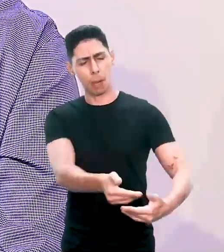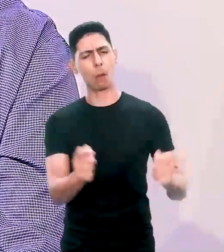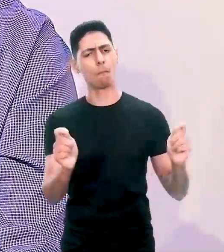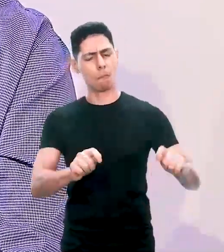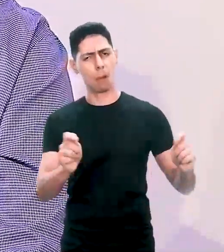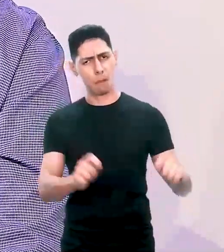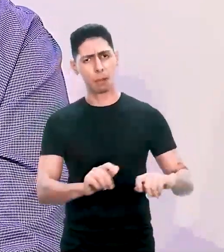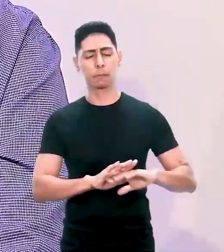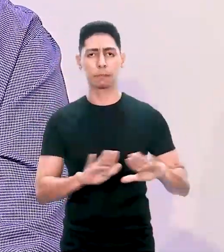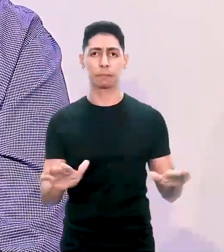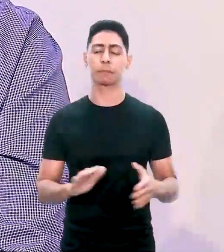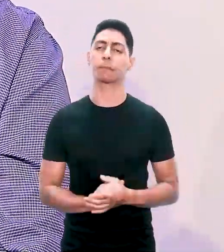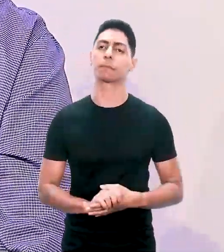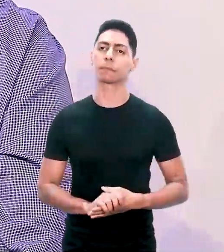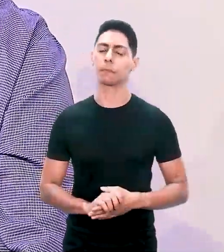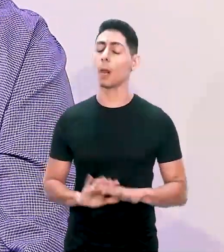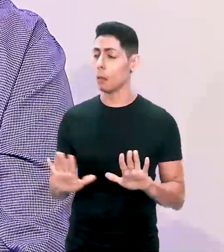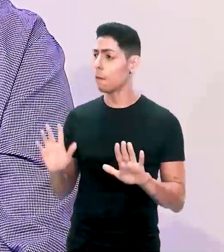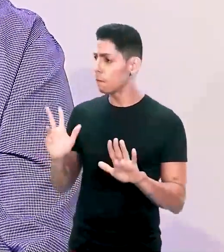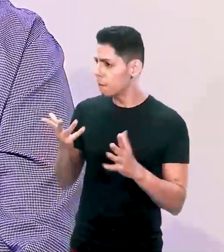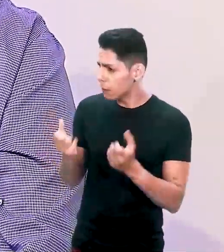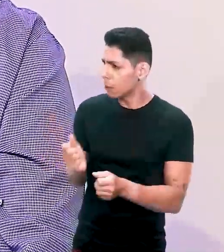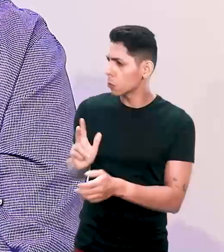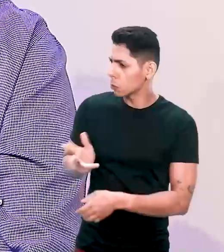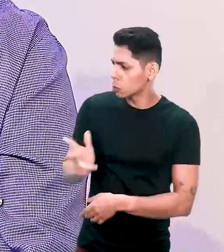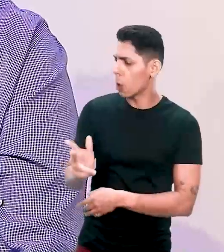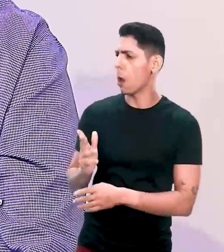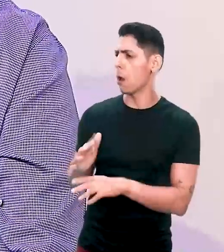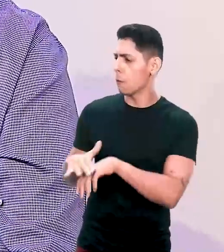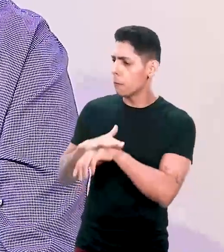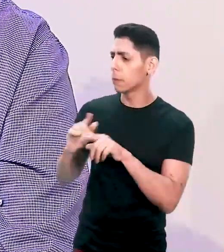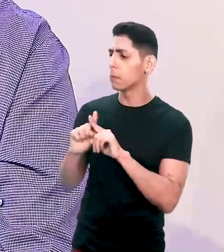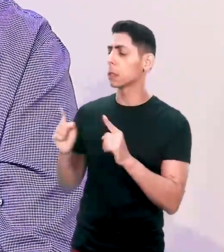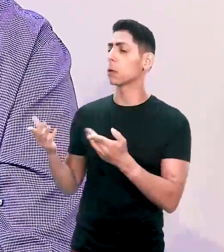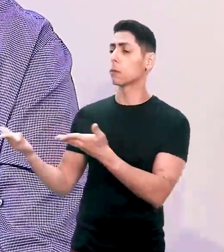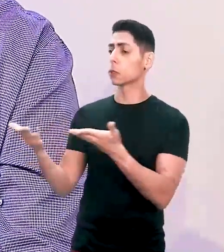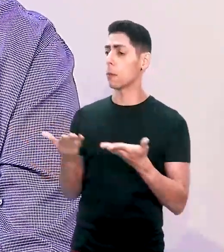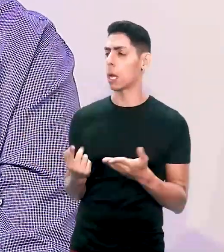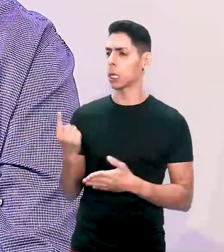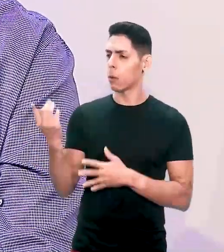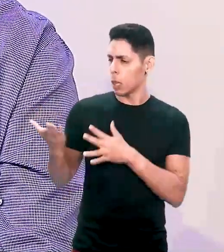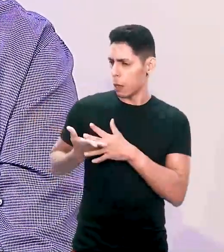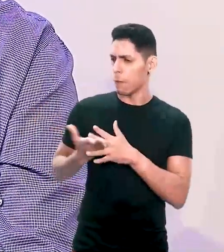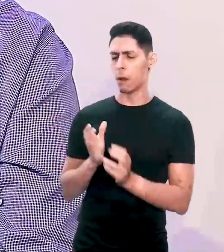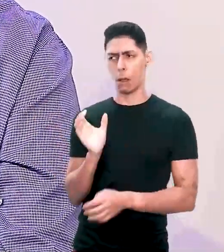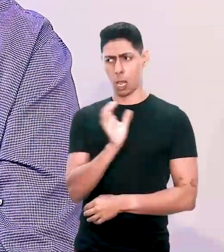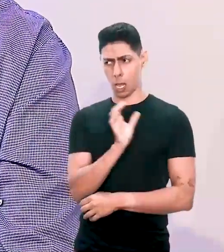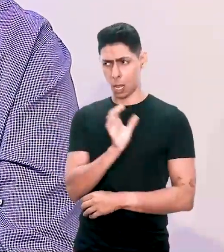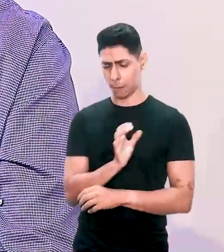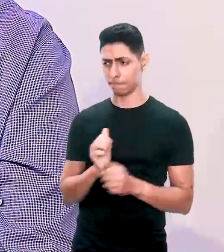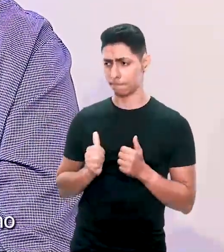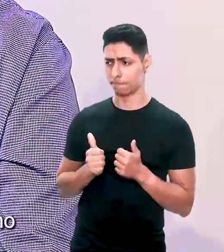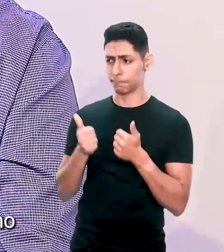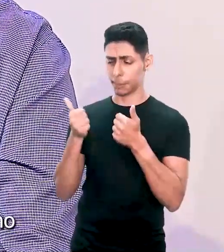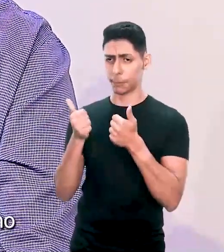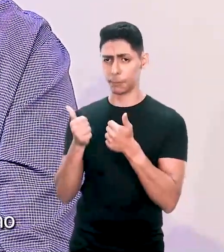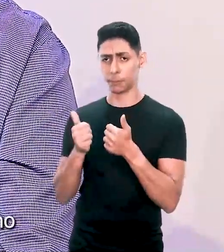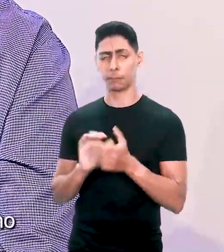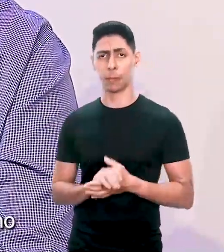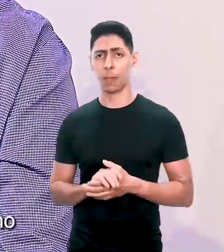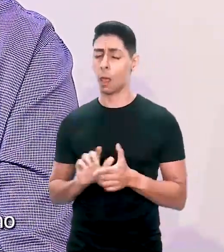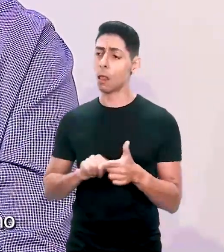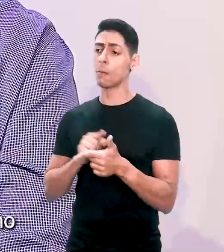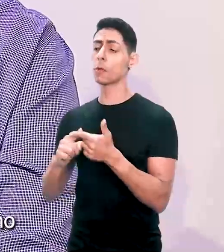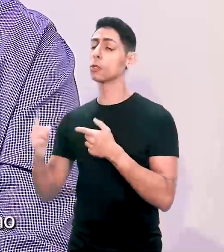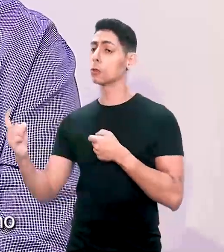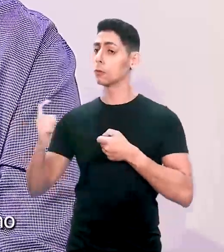Ô, Petri, nós vamos conversar, vamos continuar a conversa, mas agora nós vamos chamar aqui o intervalo, que é rapidinho. Ótimo. E aí a gente